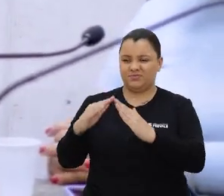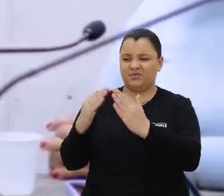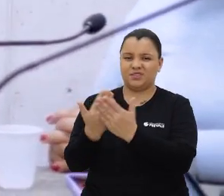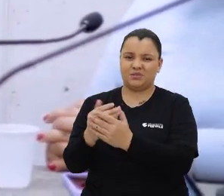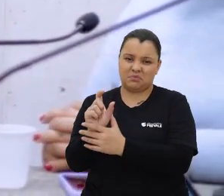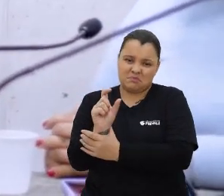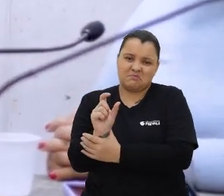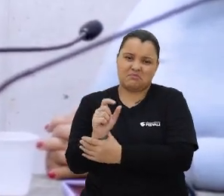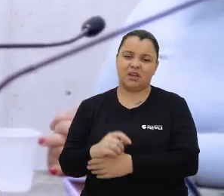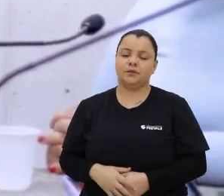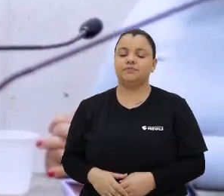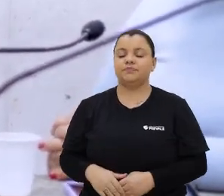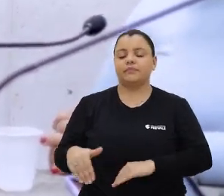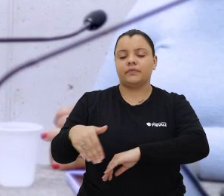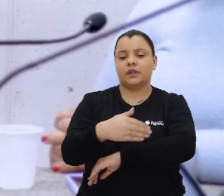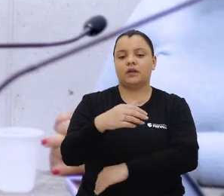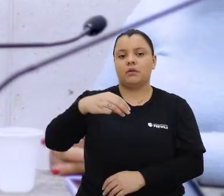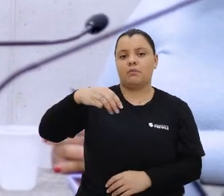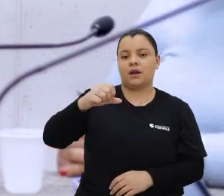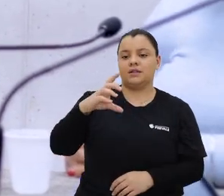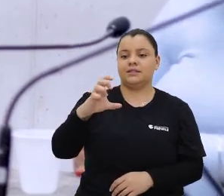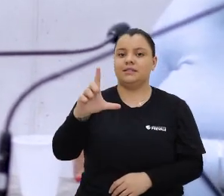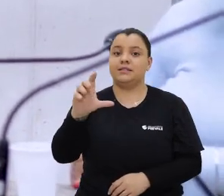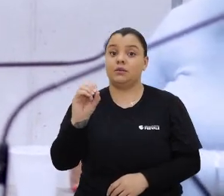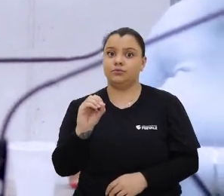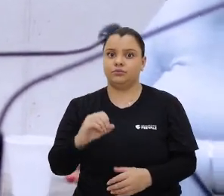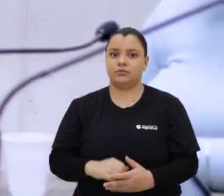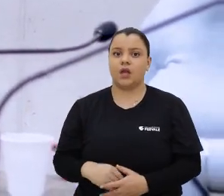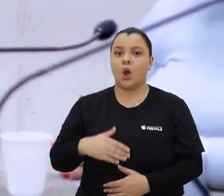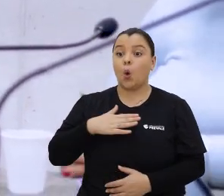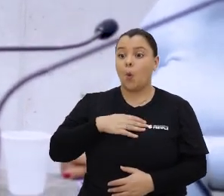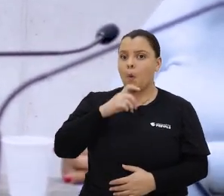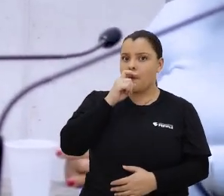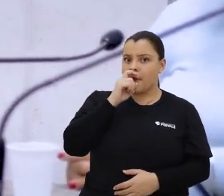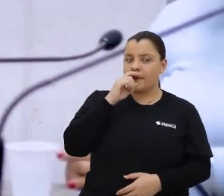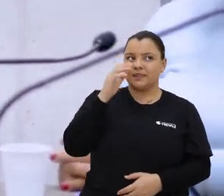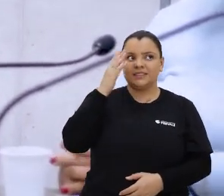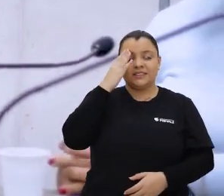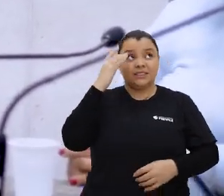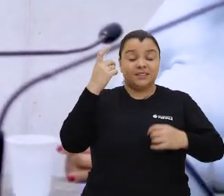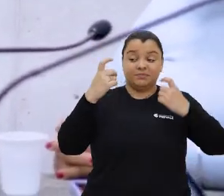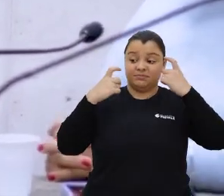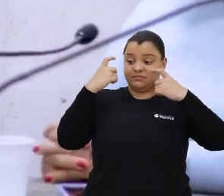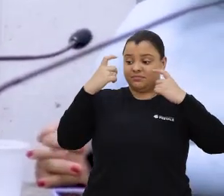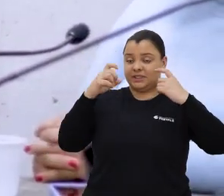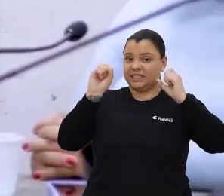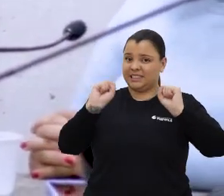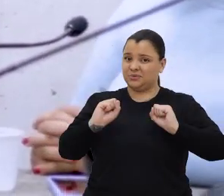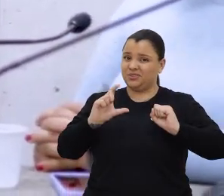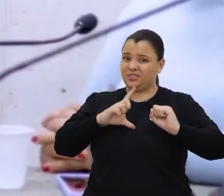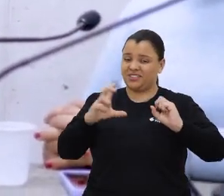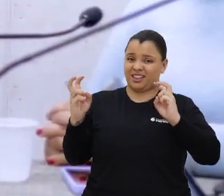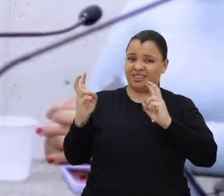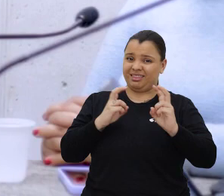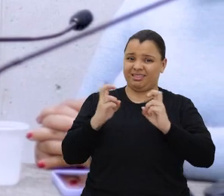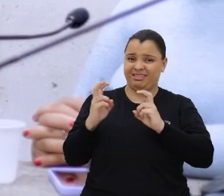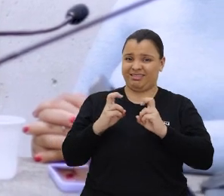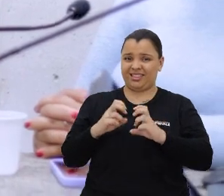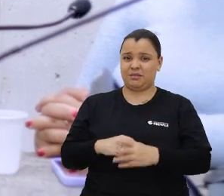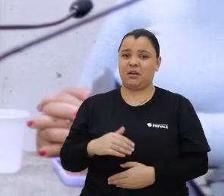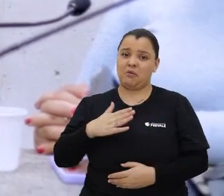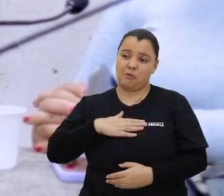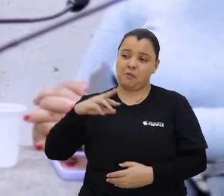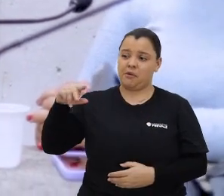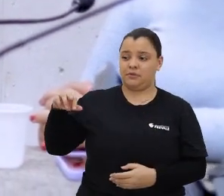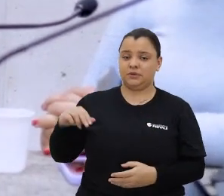bairro, na rua Marcílio Dias, o meu pai temia que algumas situações de violências pudessem acontecer comigo, com meus irmãos.